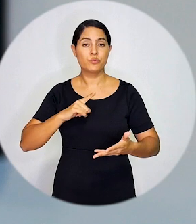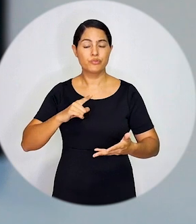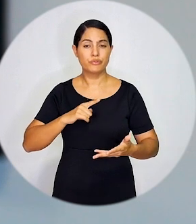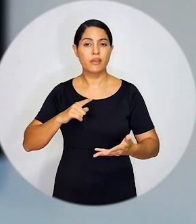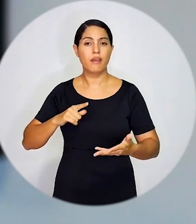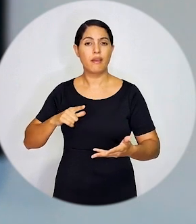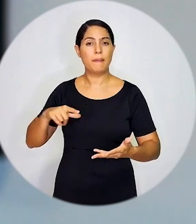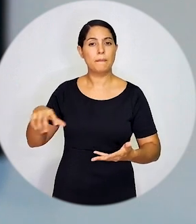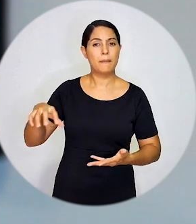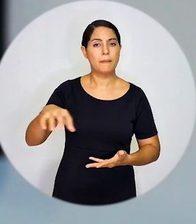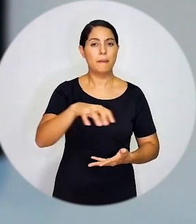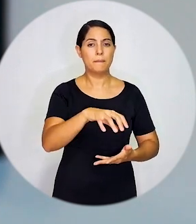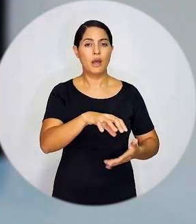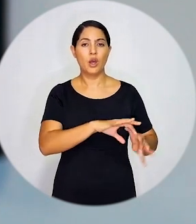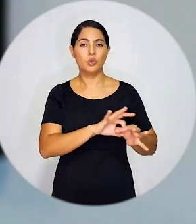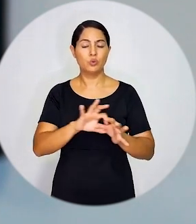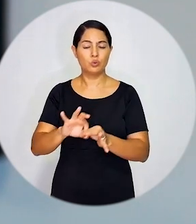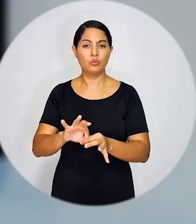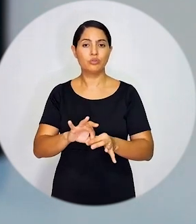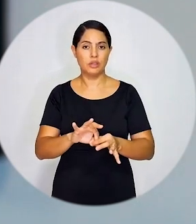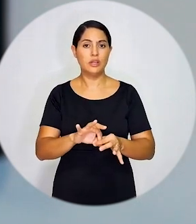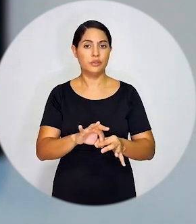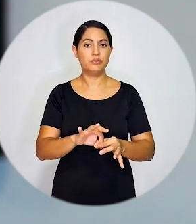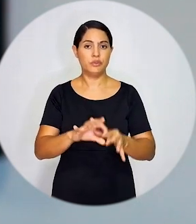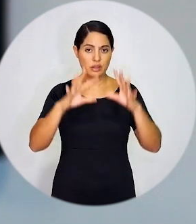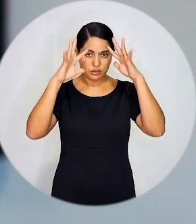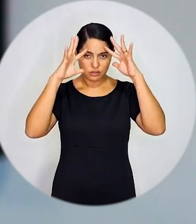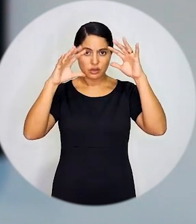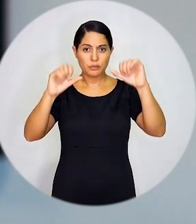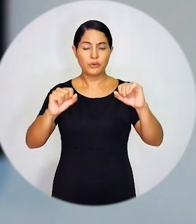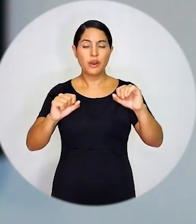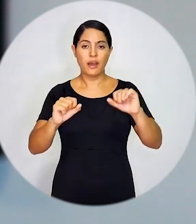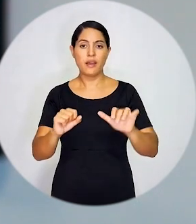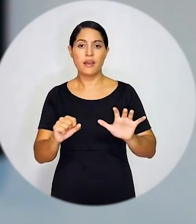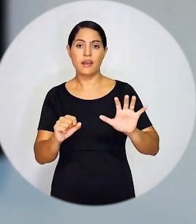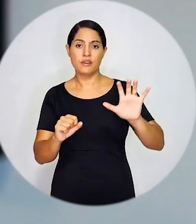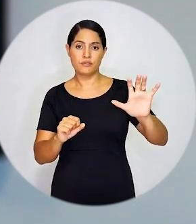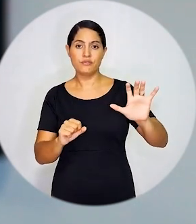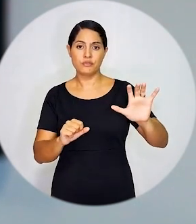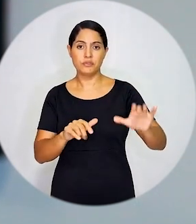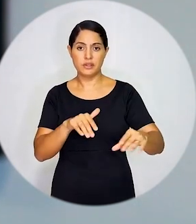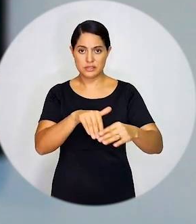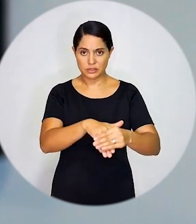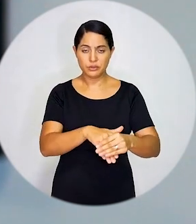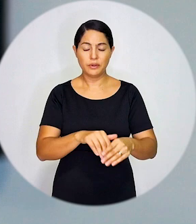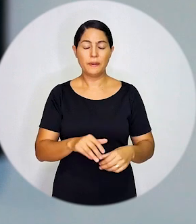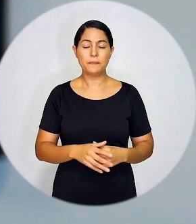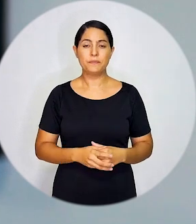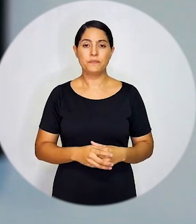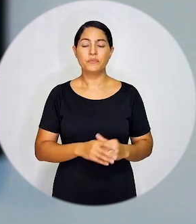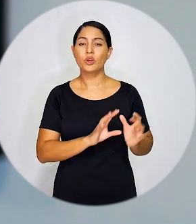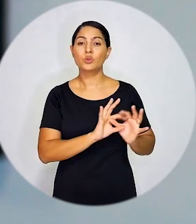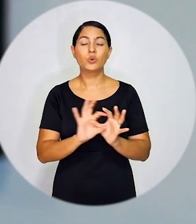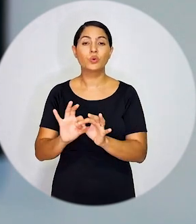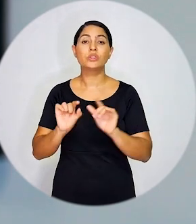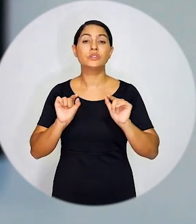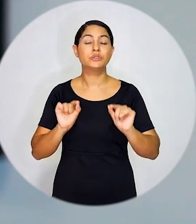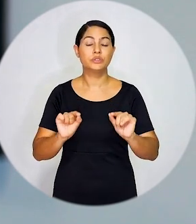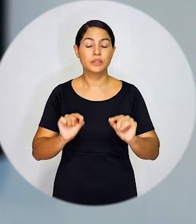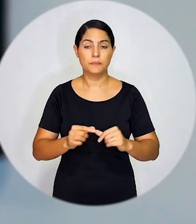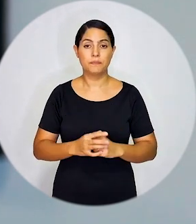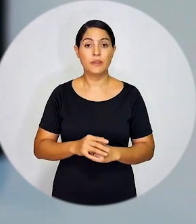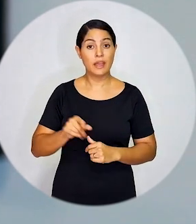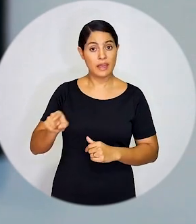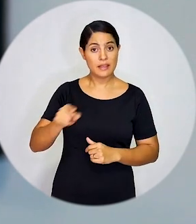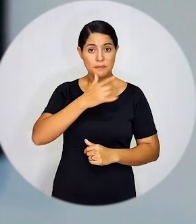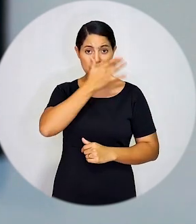advocacia, que hoje ocupa os espaços da magistratura eleitoral, no âmbito dos tribunais regionais eleitorais, no sentido